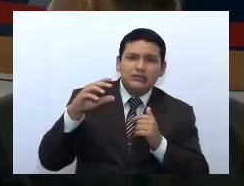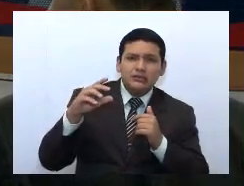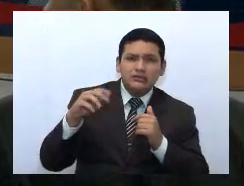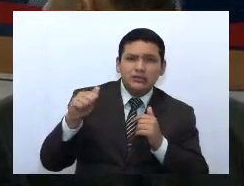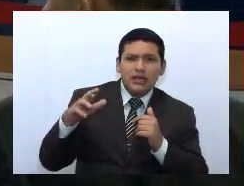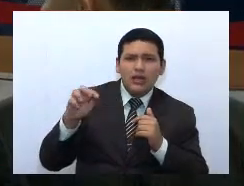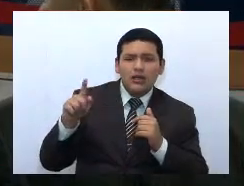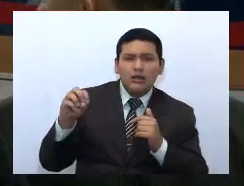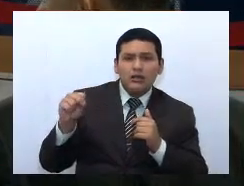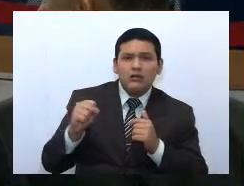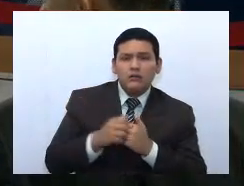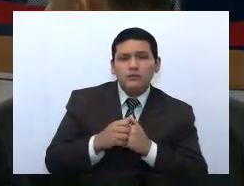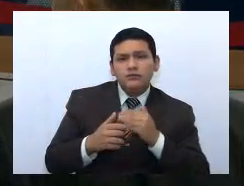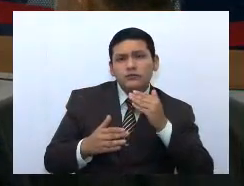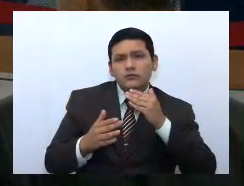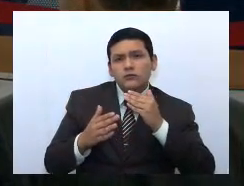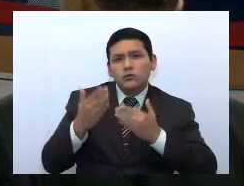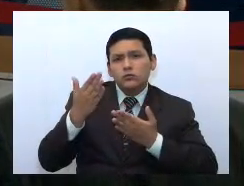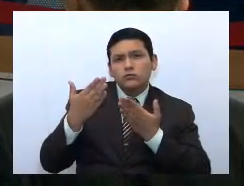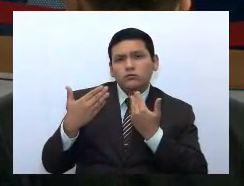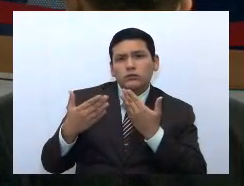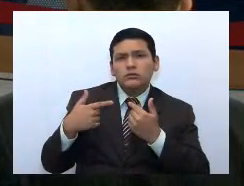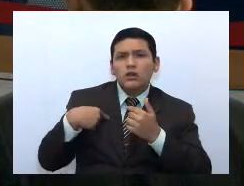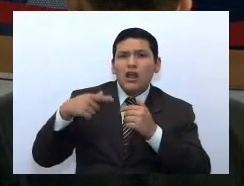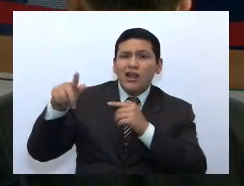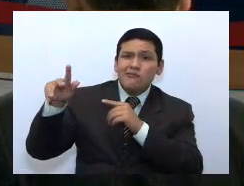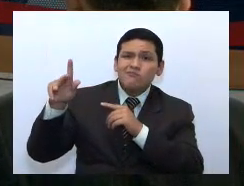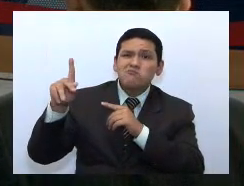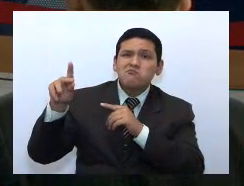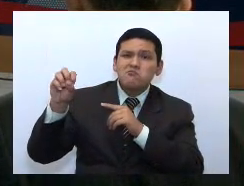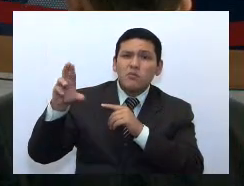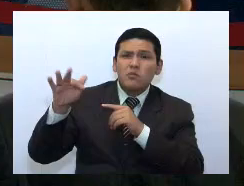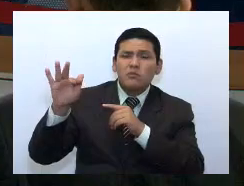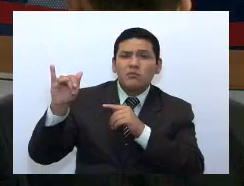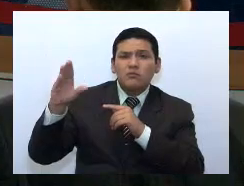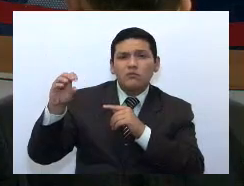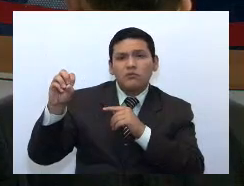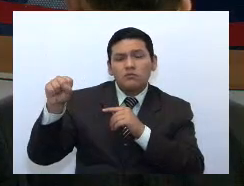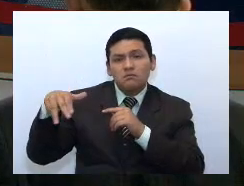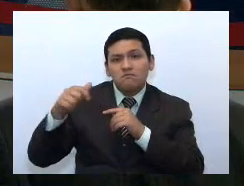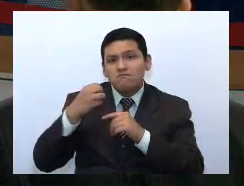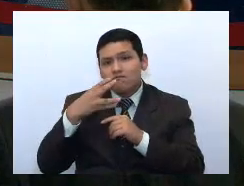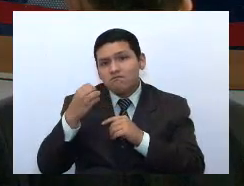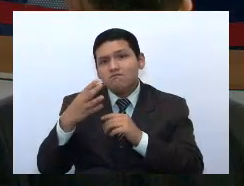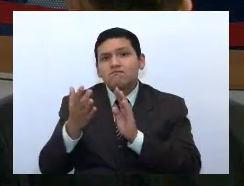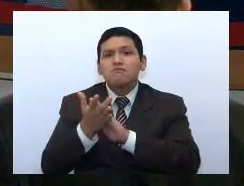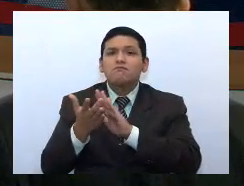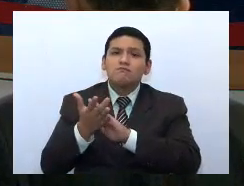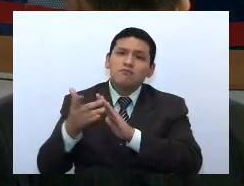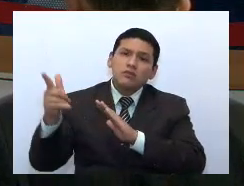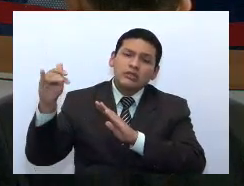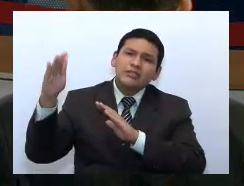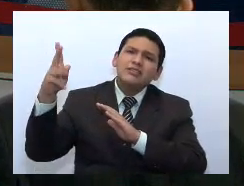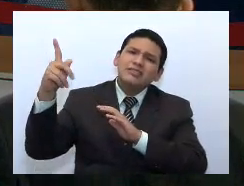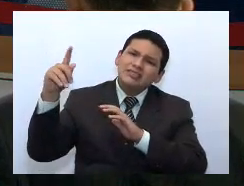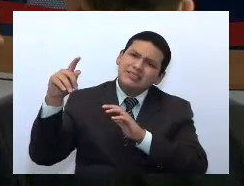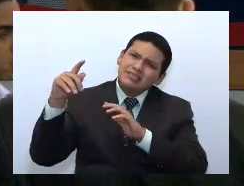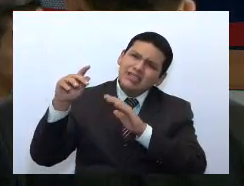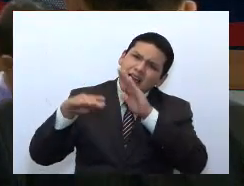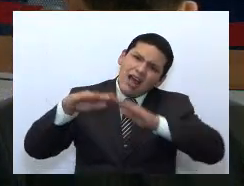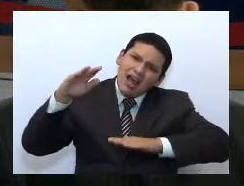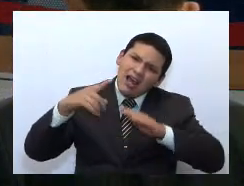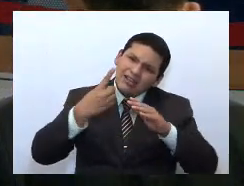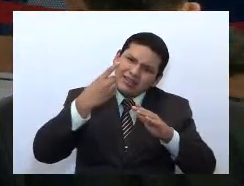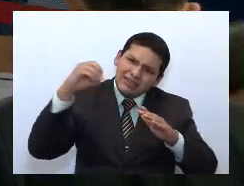assessoria que está sendo para as comissões são funcionários de carreira. E eu gostaria de saber, por exemplo, esses 10 cargos técnicos